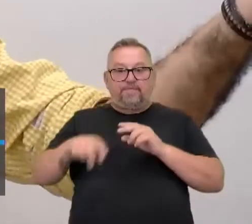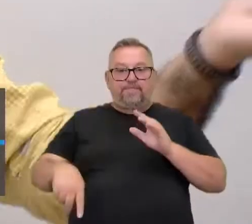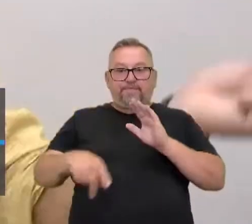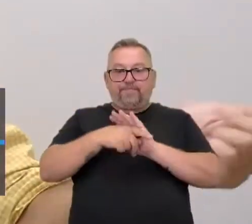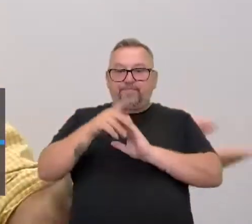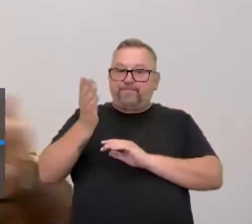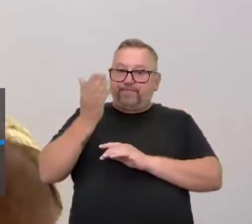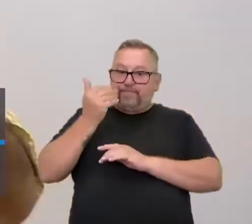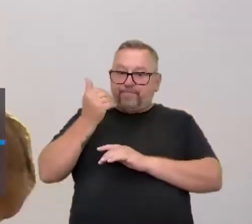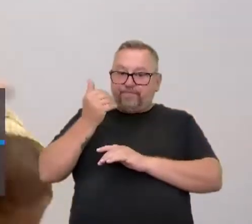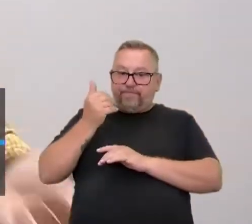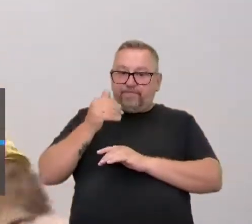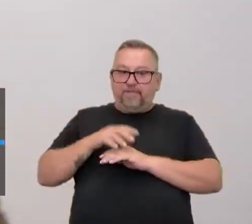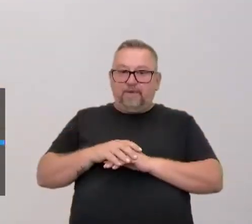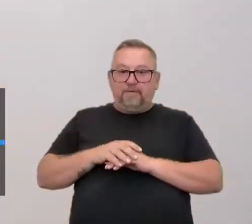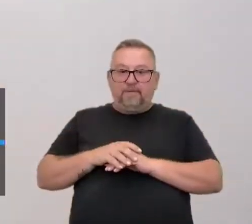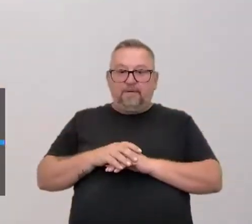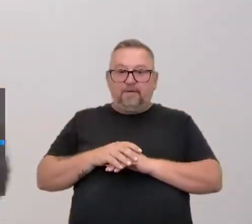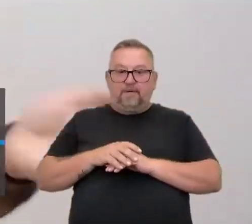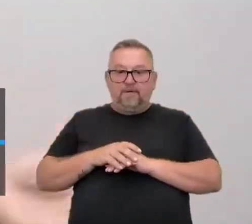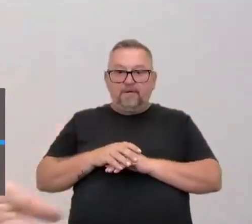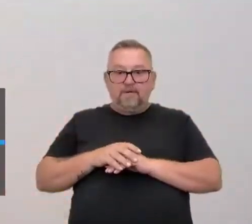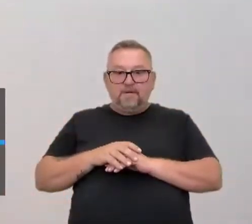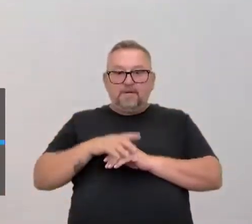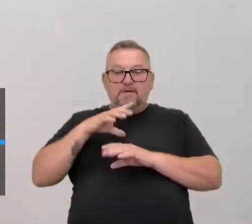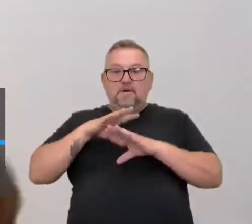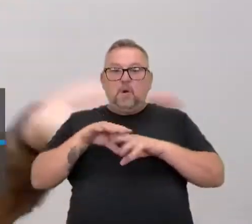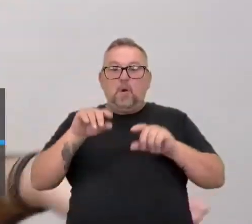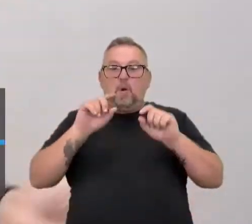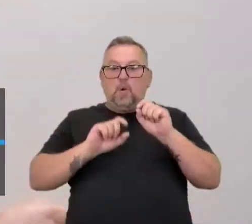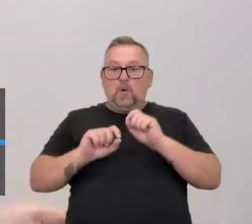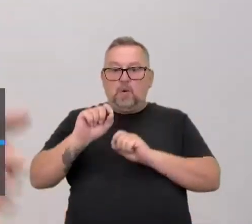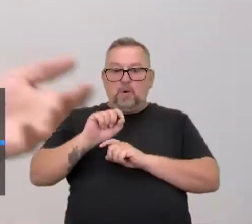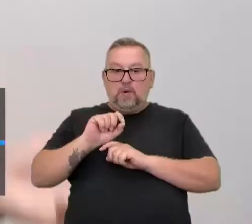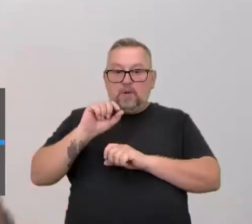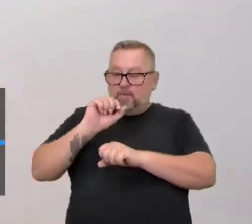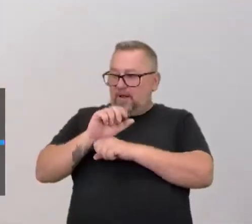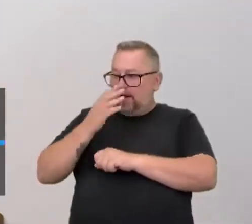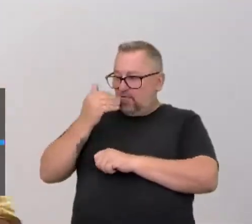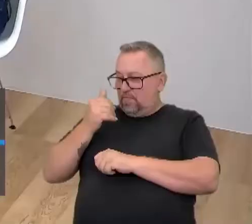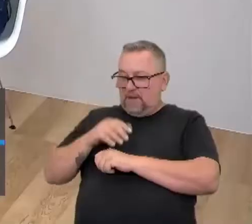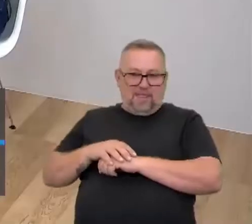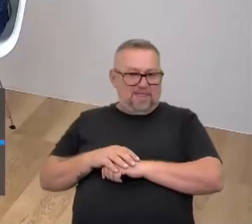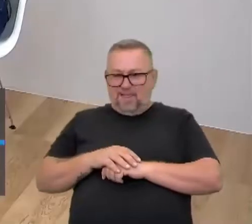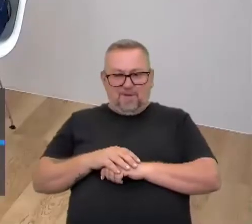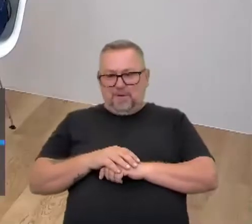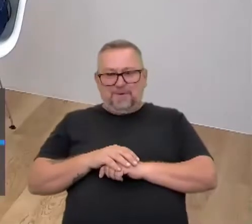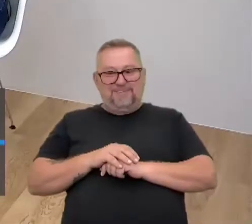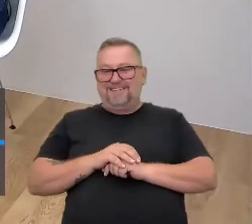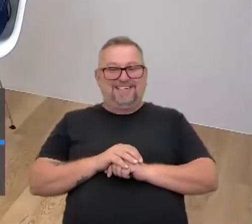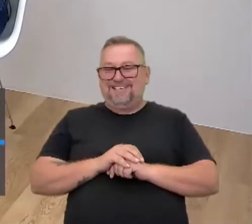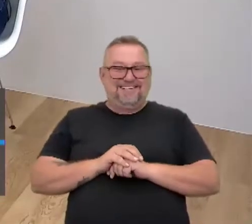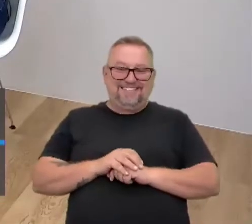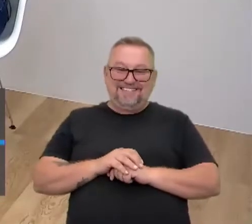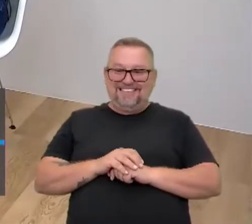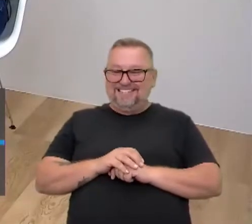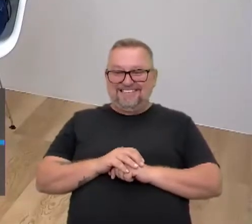própria alimentação. E aí Perfeito. alguém deve estar pensando, a solução então o que é? A gente parar de comer? Não. Ou a gente voltar ao que era